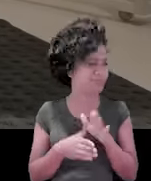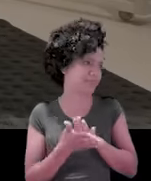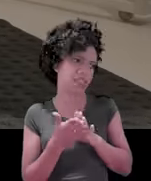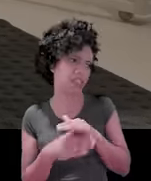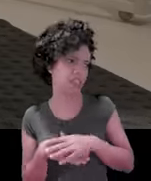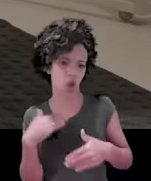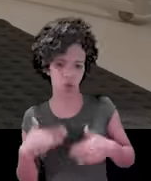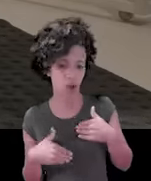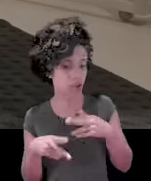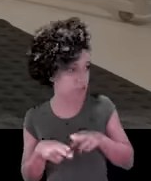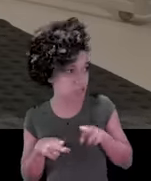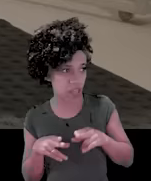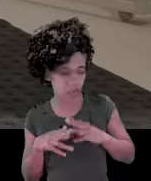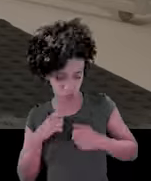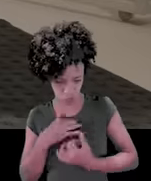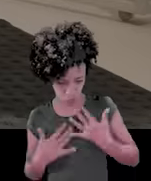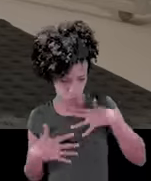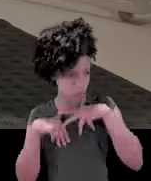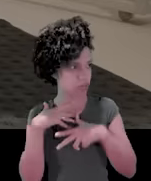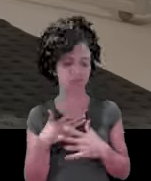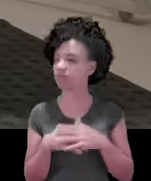usava tudo que então